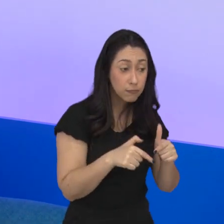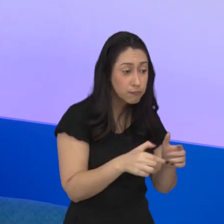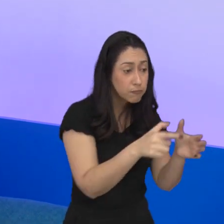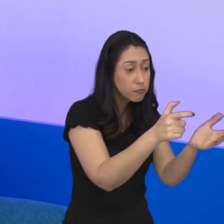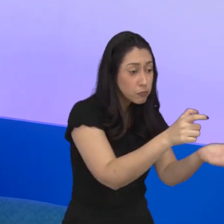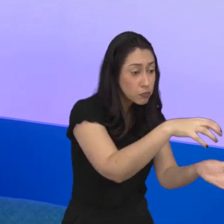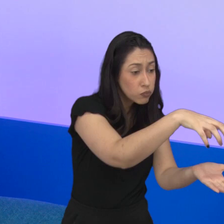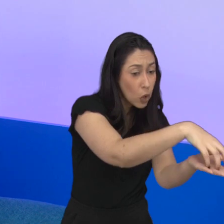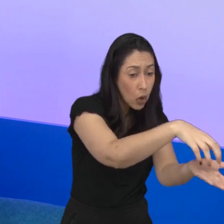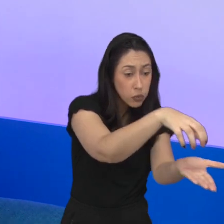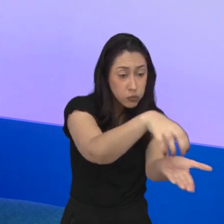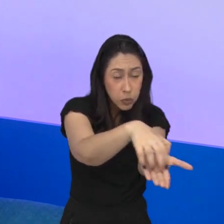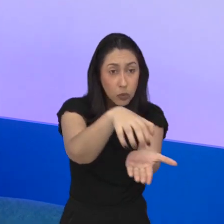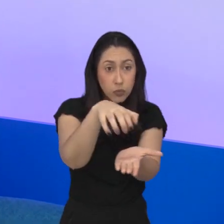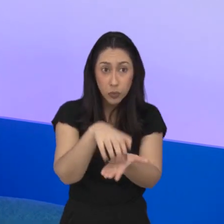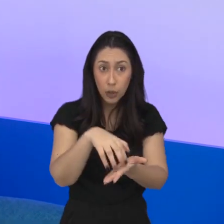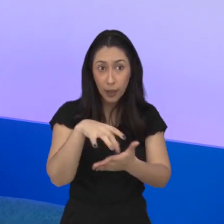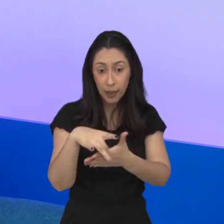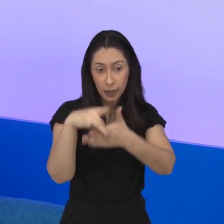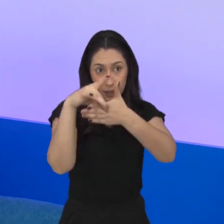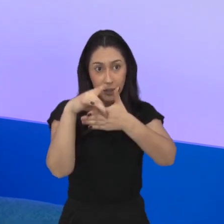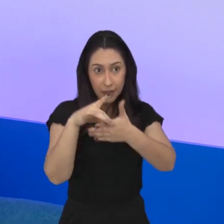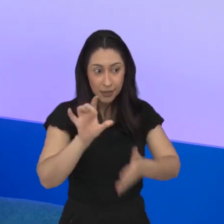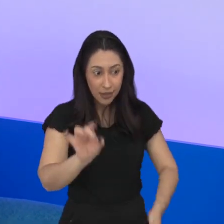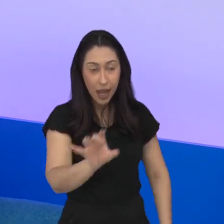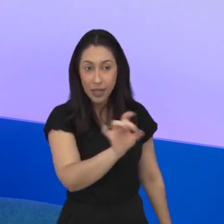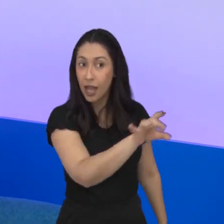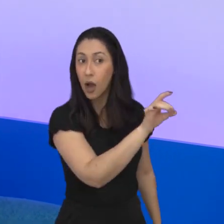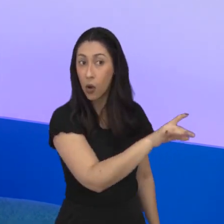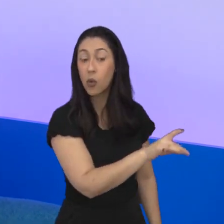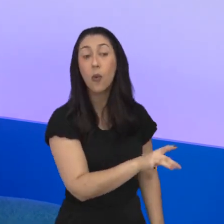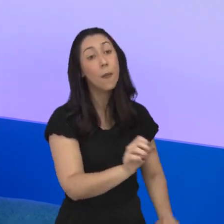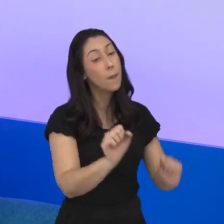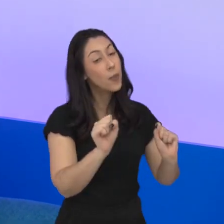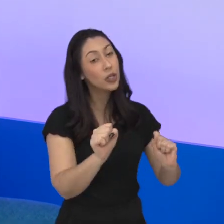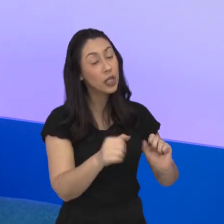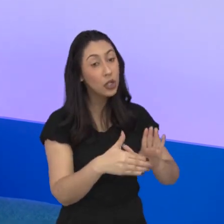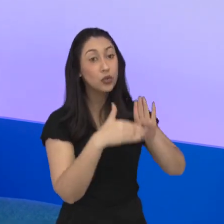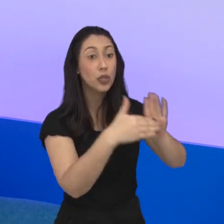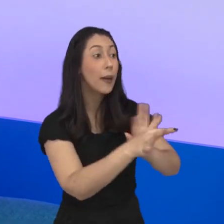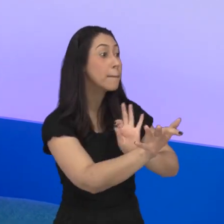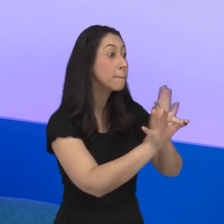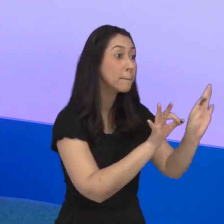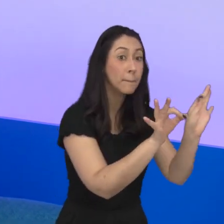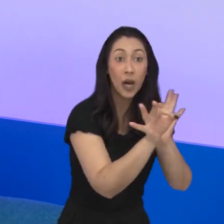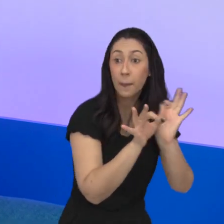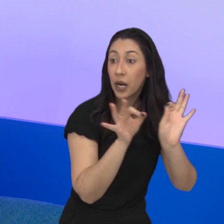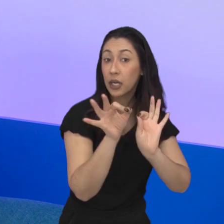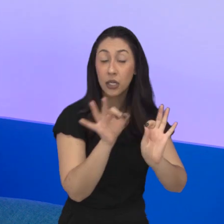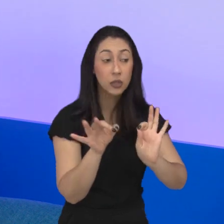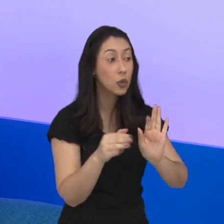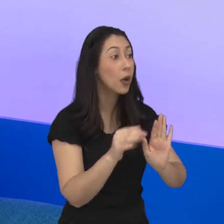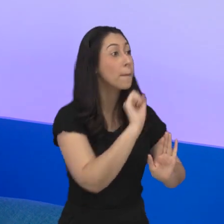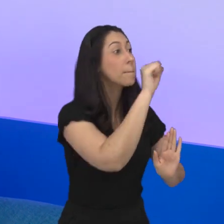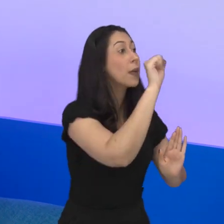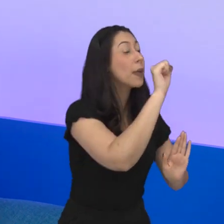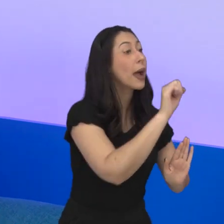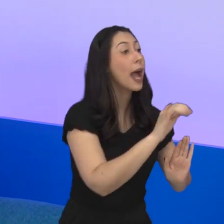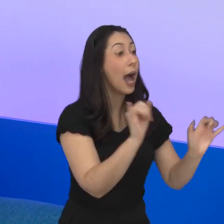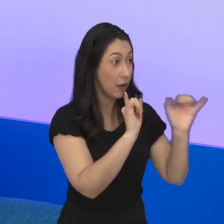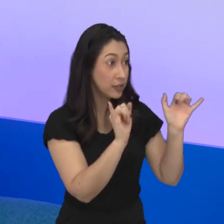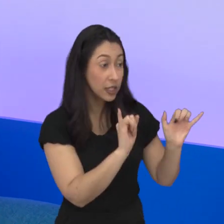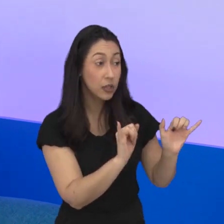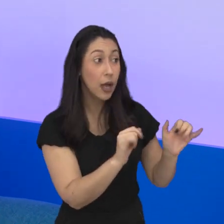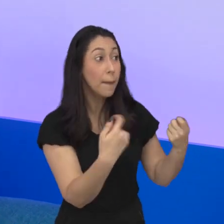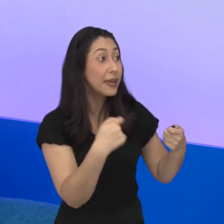local da Defesa Civil, se ele se comunicar com os agentes locais, aqueles agentes locais da própria comunidade já podem ir preparando a população, batendo de casa